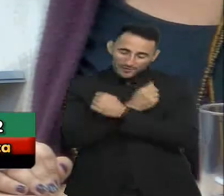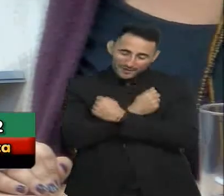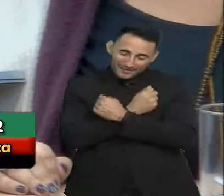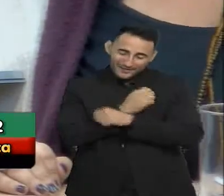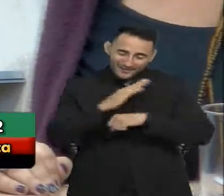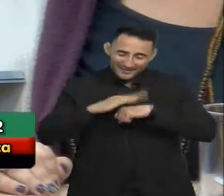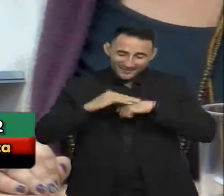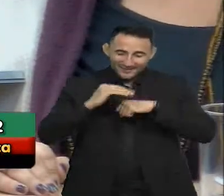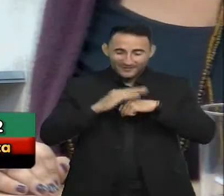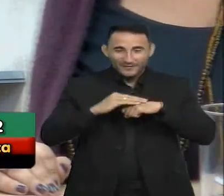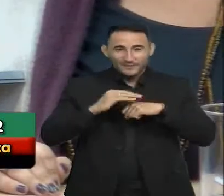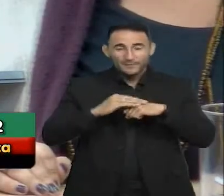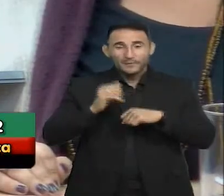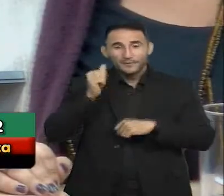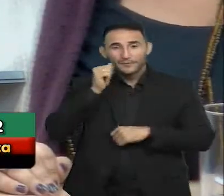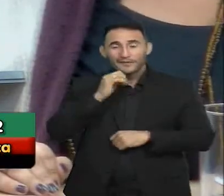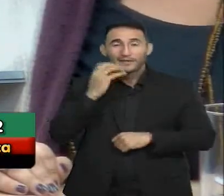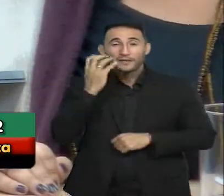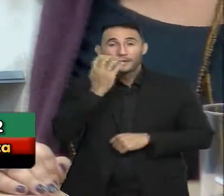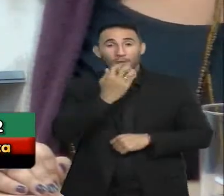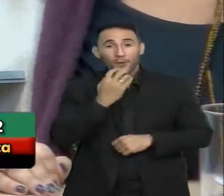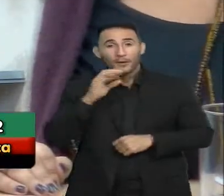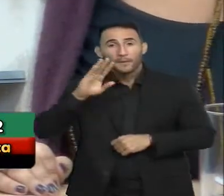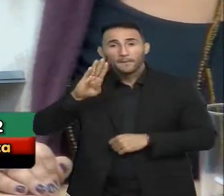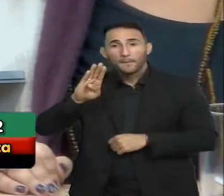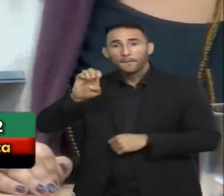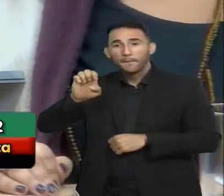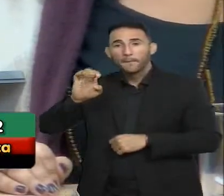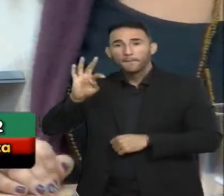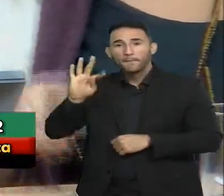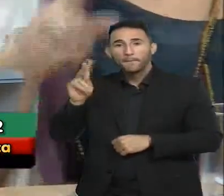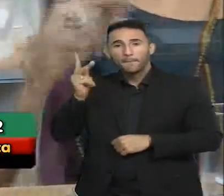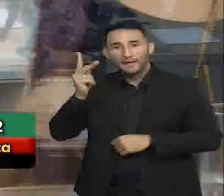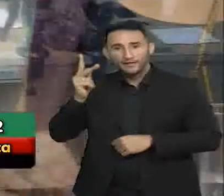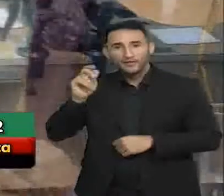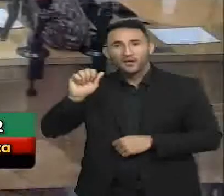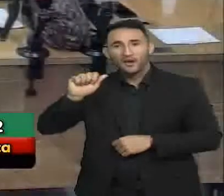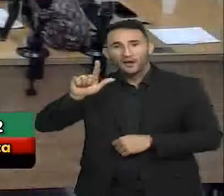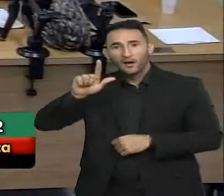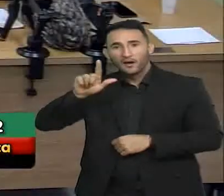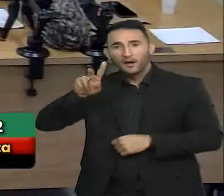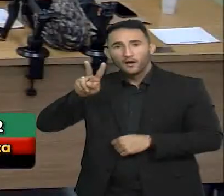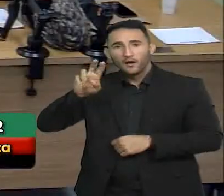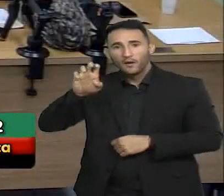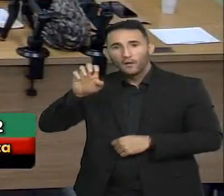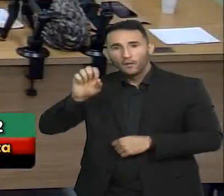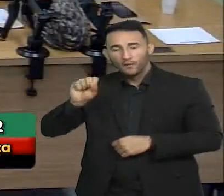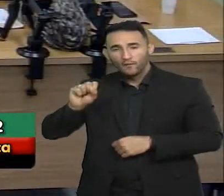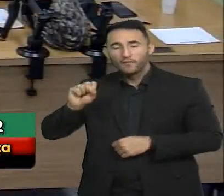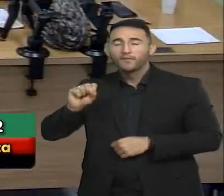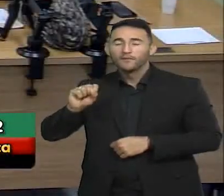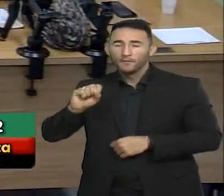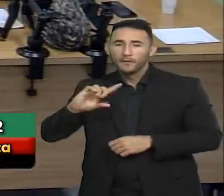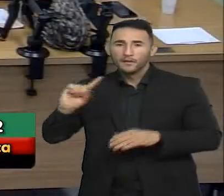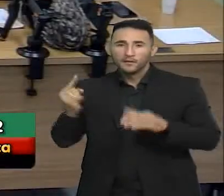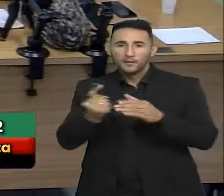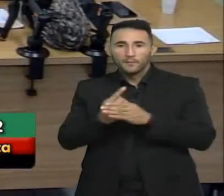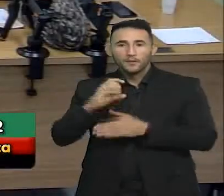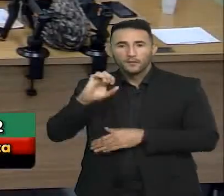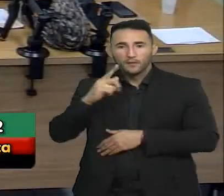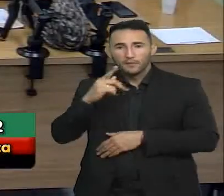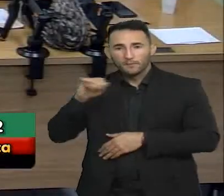carinhoso para a cantora Beth Alves e a Tamires, que fazem parte da equipe da CEPIR, que